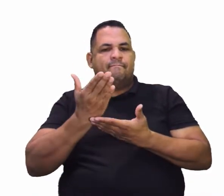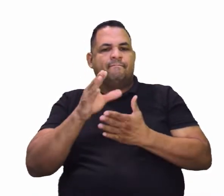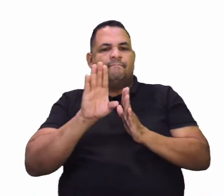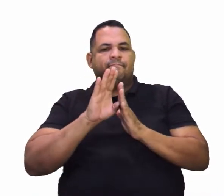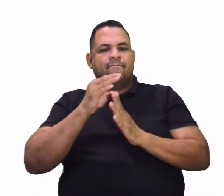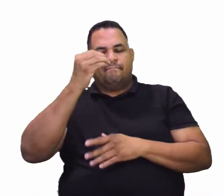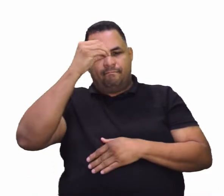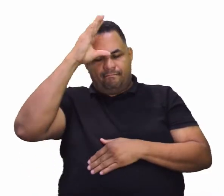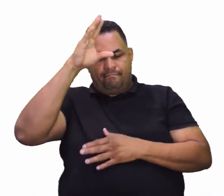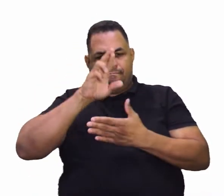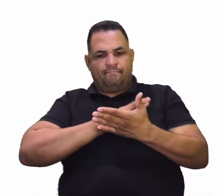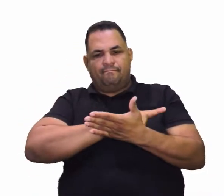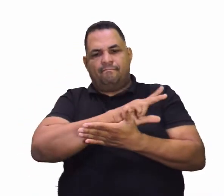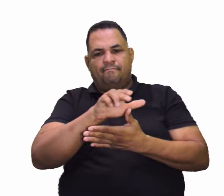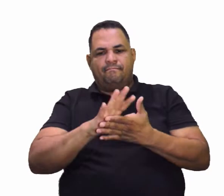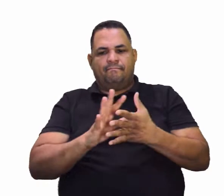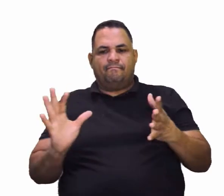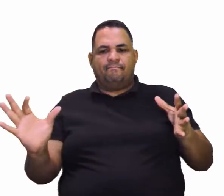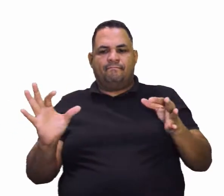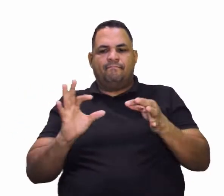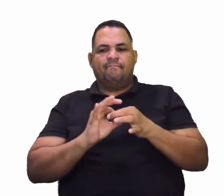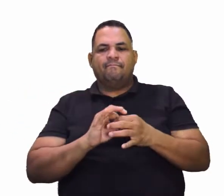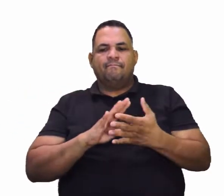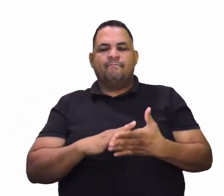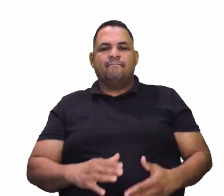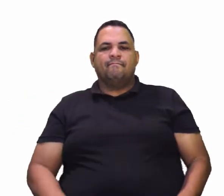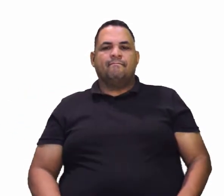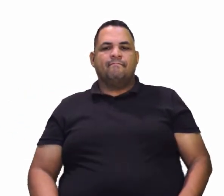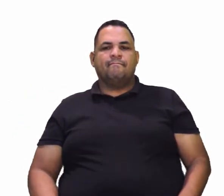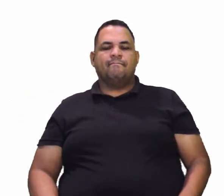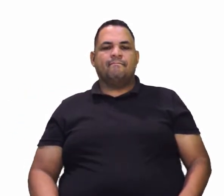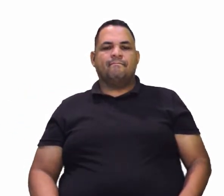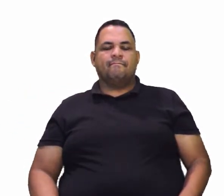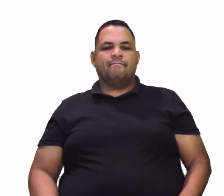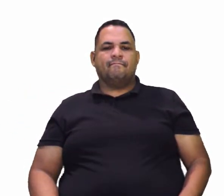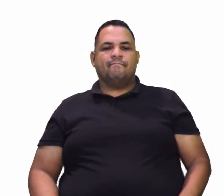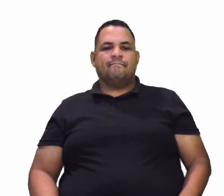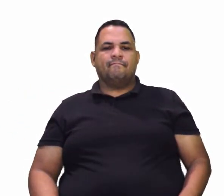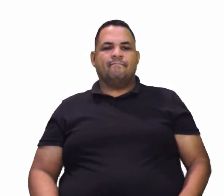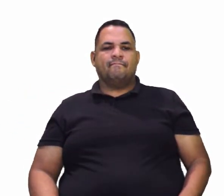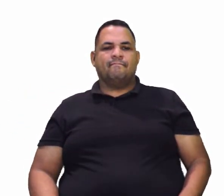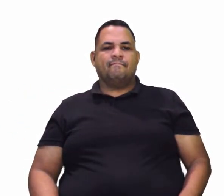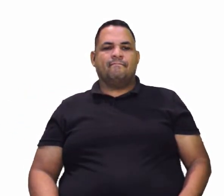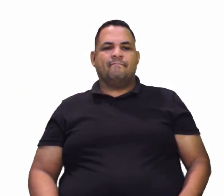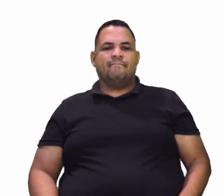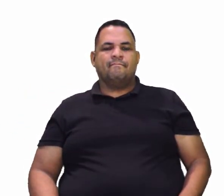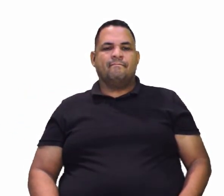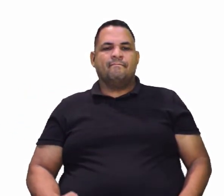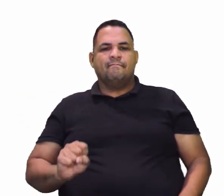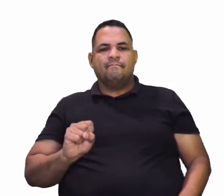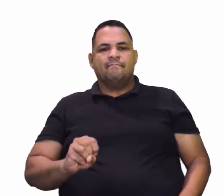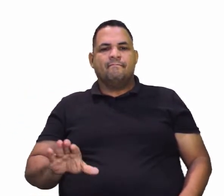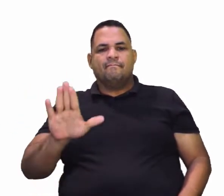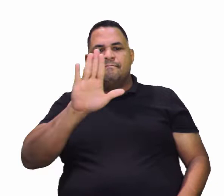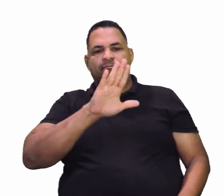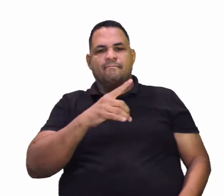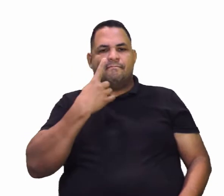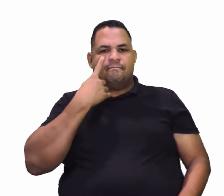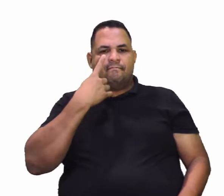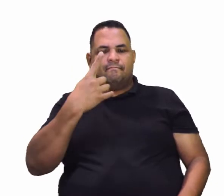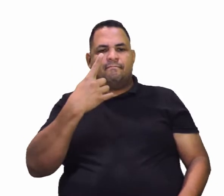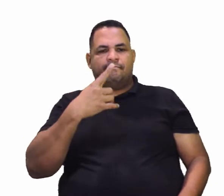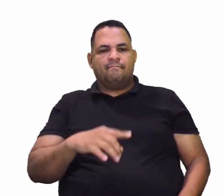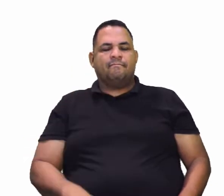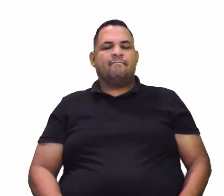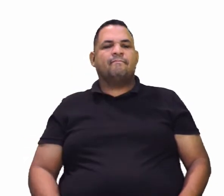variados diversos contextos, tá? Diversos e variados, a mesma coisa. Vamos lá. Olha essa imagem, analisa aí.